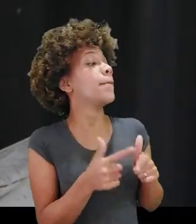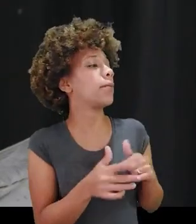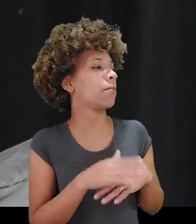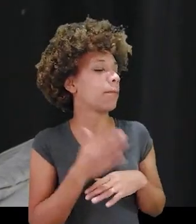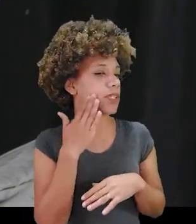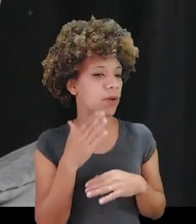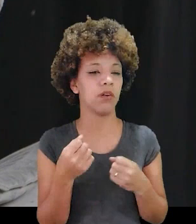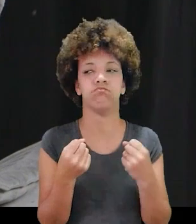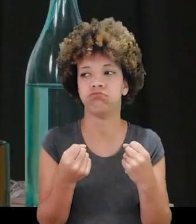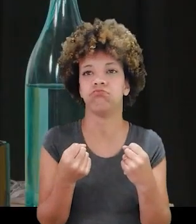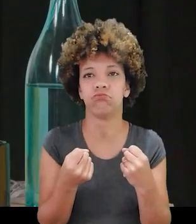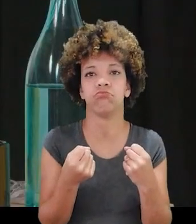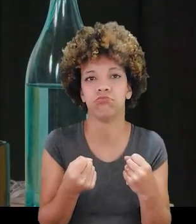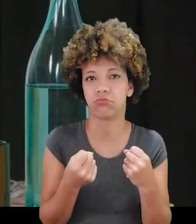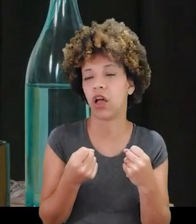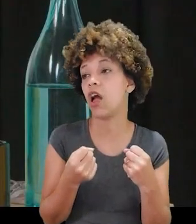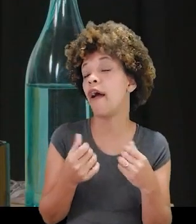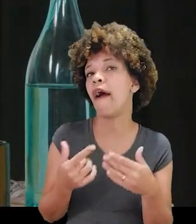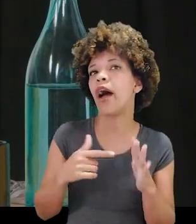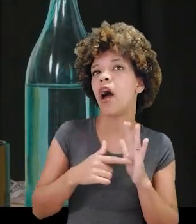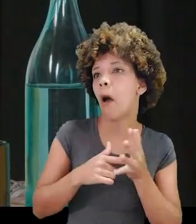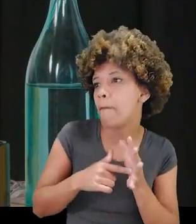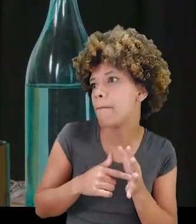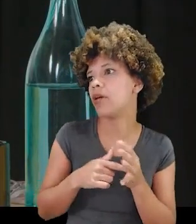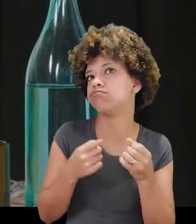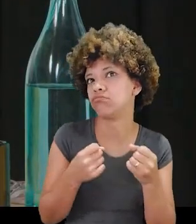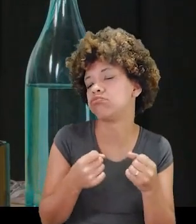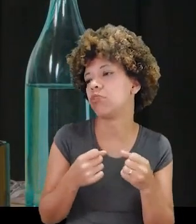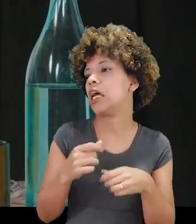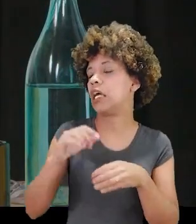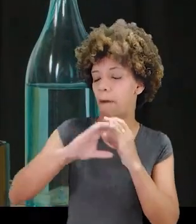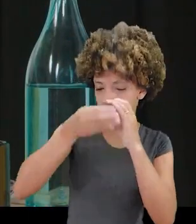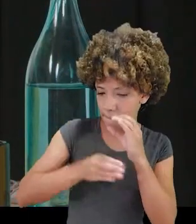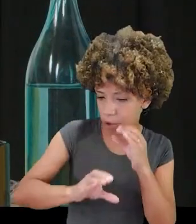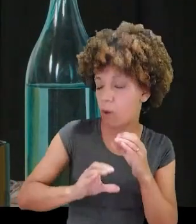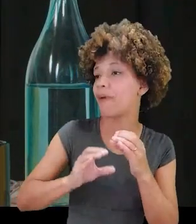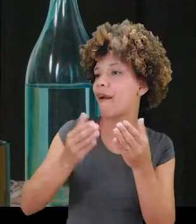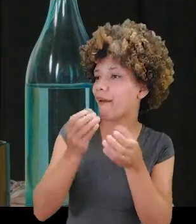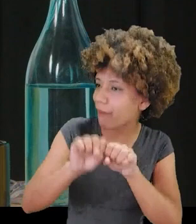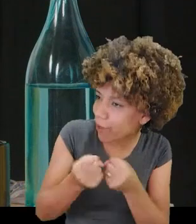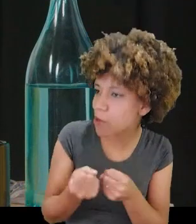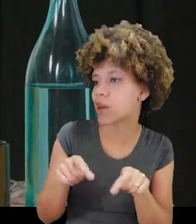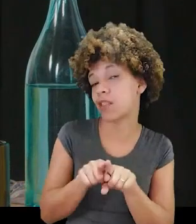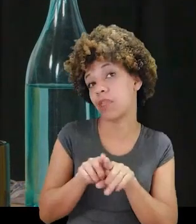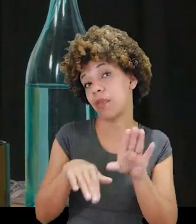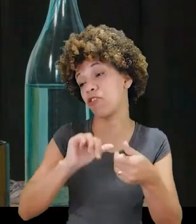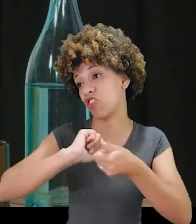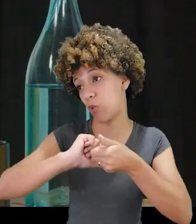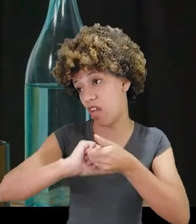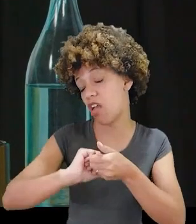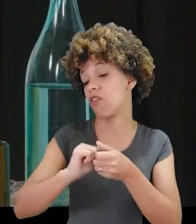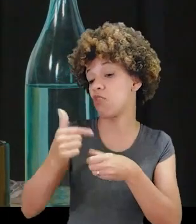problema que dá até para as pessoas carro não pega queima bomba de combustível muito entendeu dependendo do que é